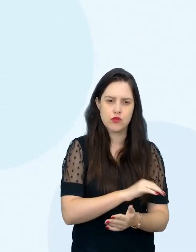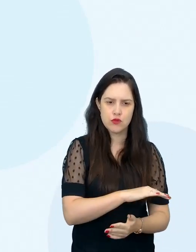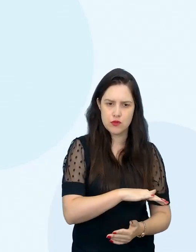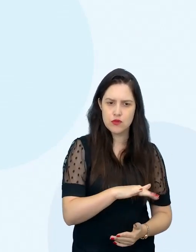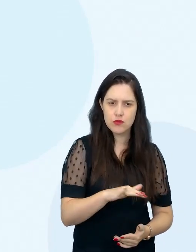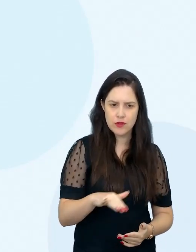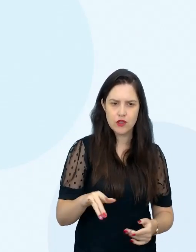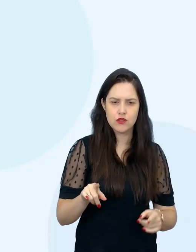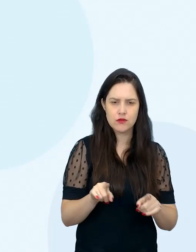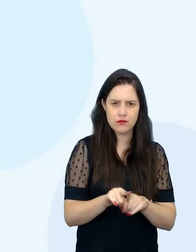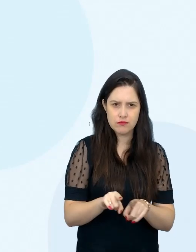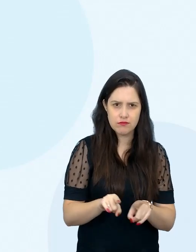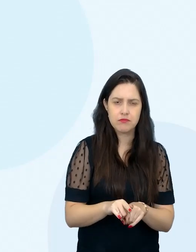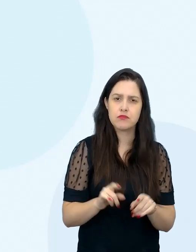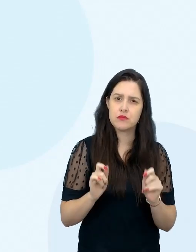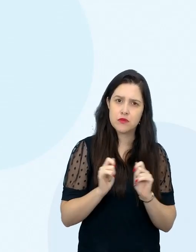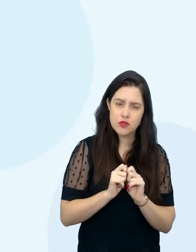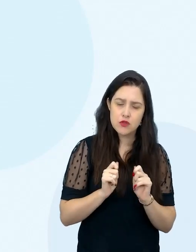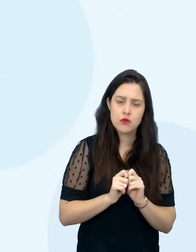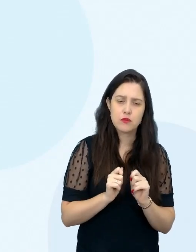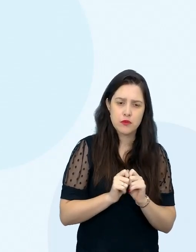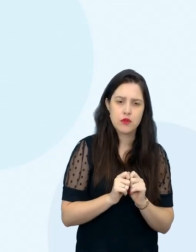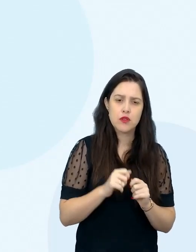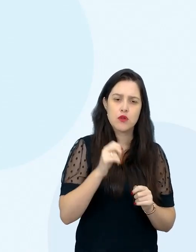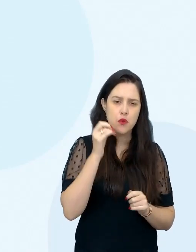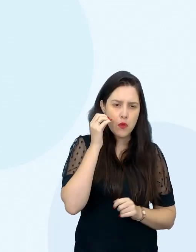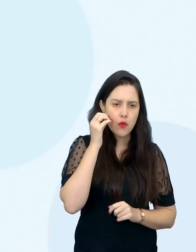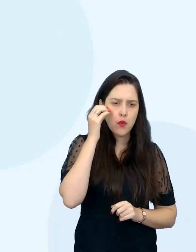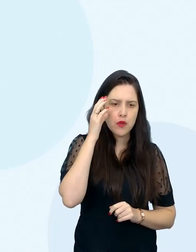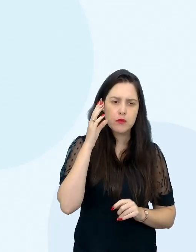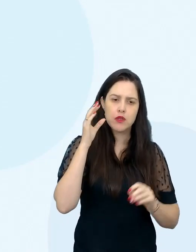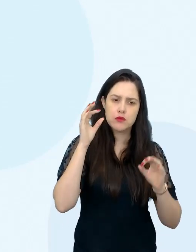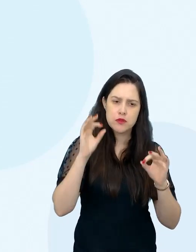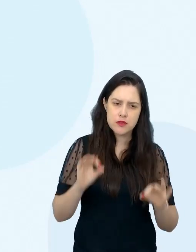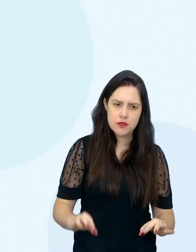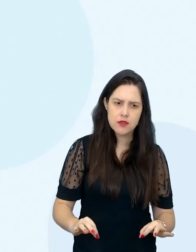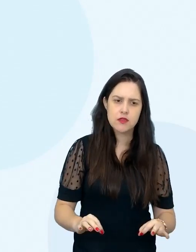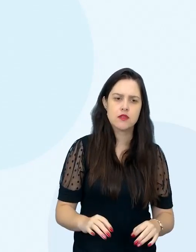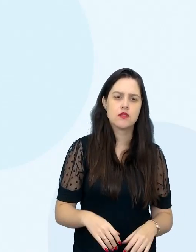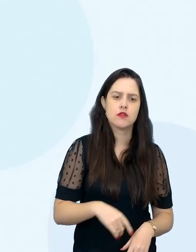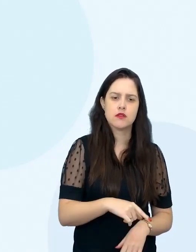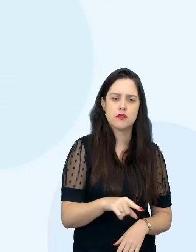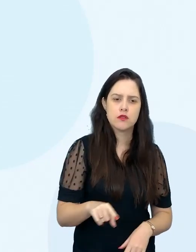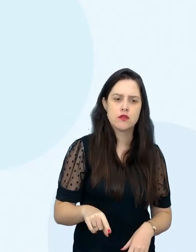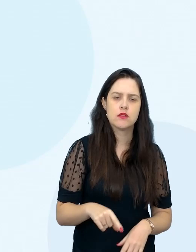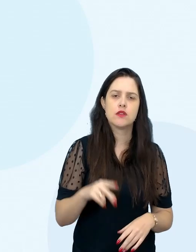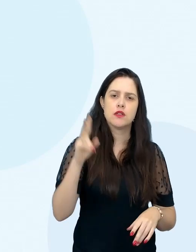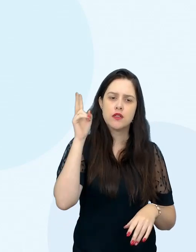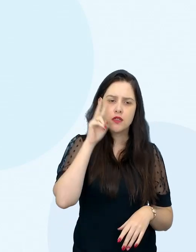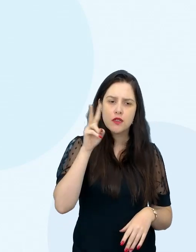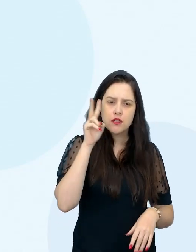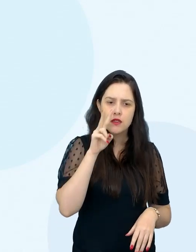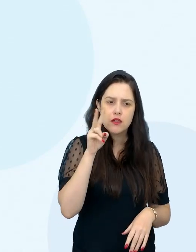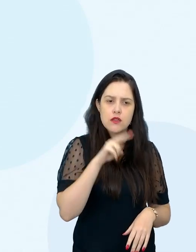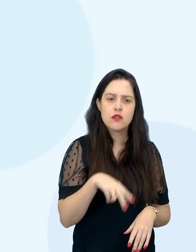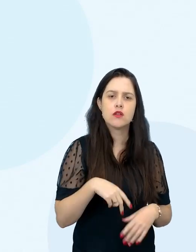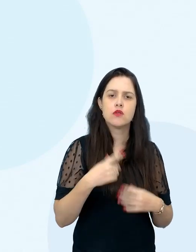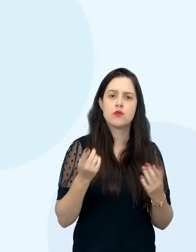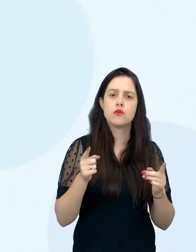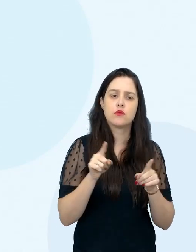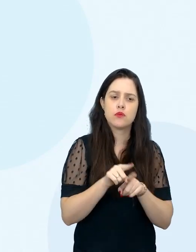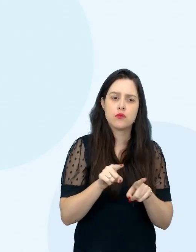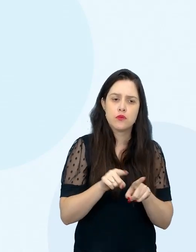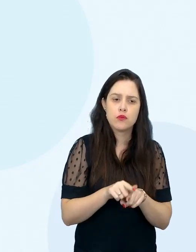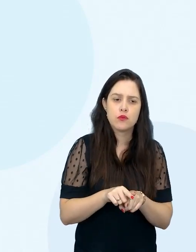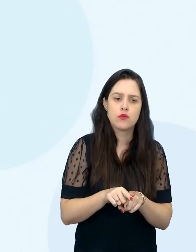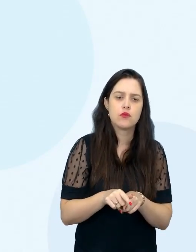Tietê, né, para saber aí os conhecimentos prévios dos estudantes, o que eles sabem do rio. Lembrando que esse rio, ele corta aí praticamente todos